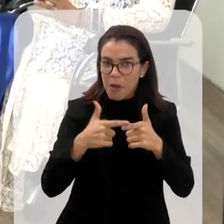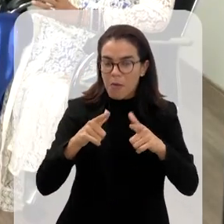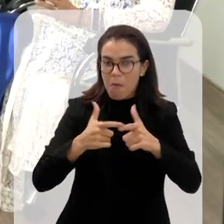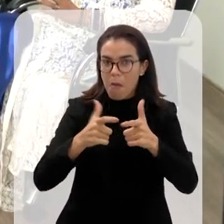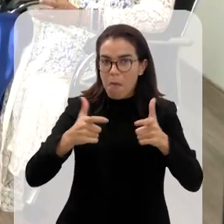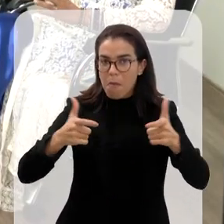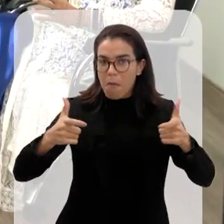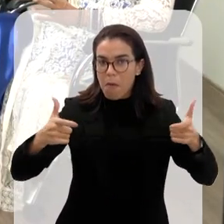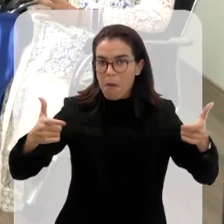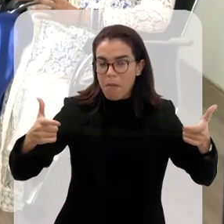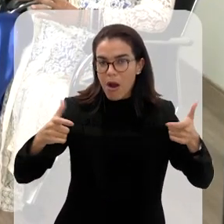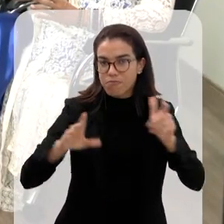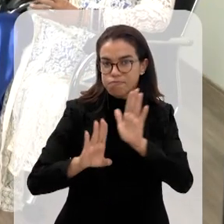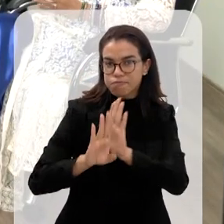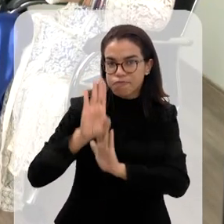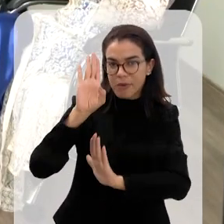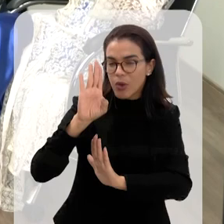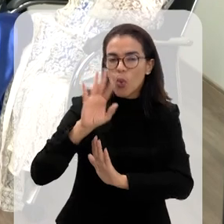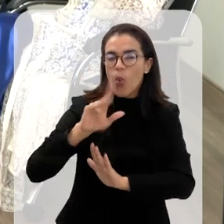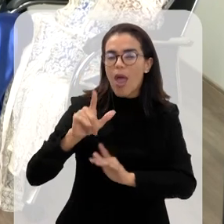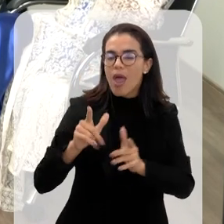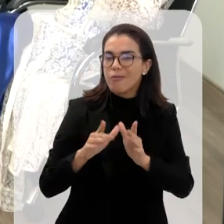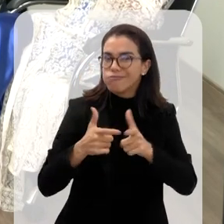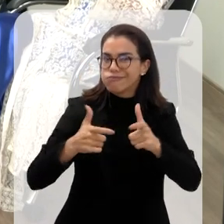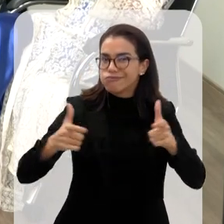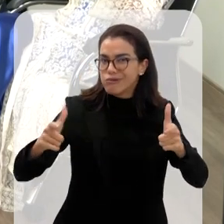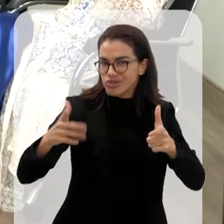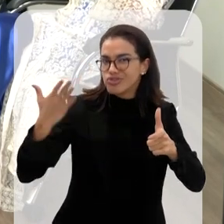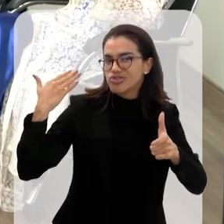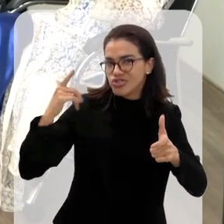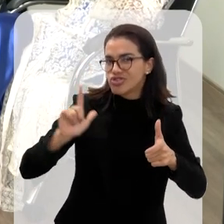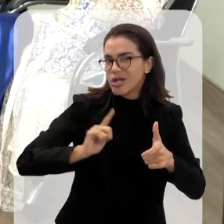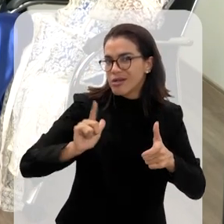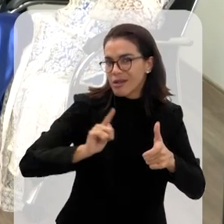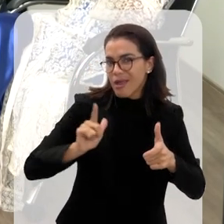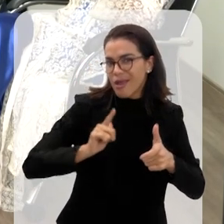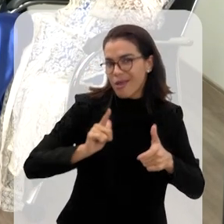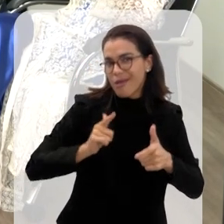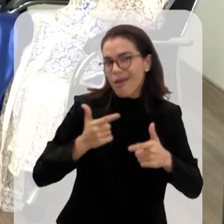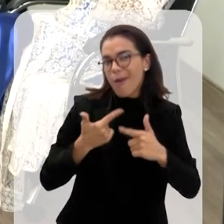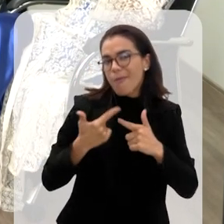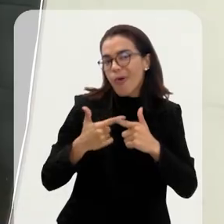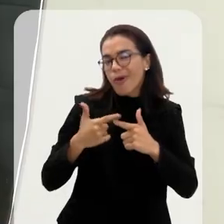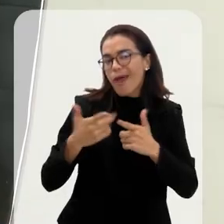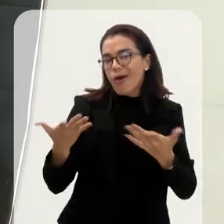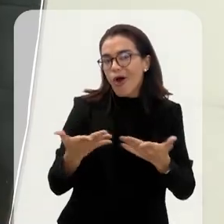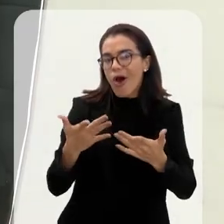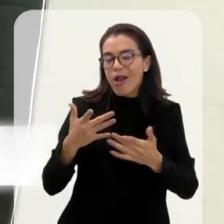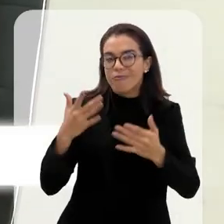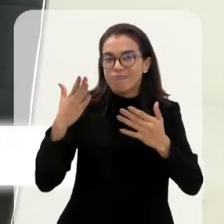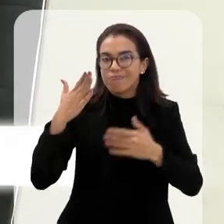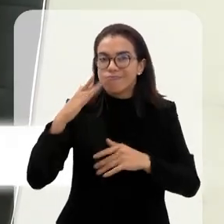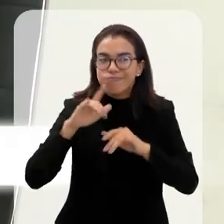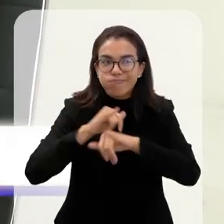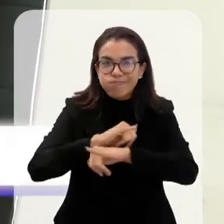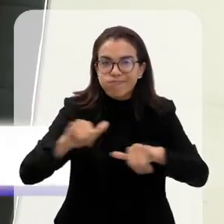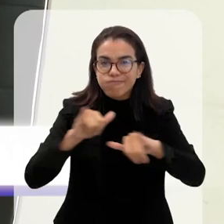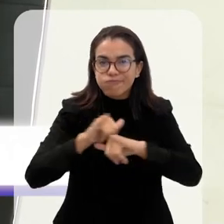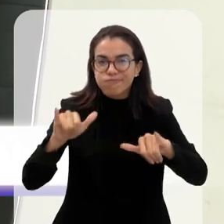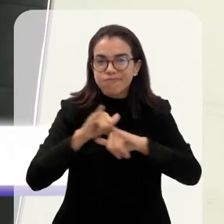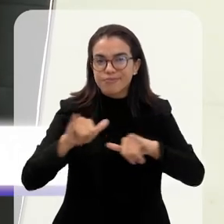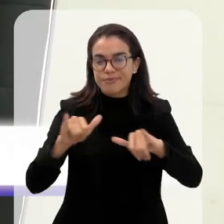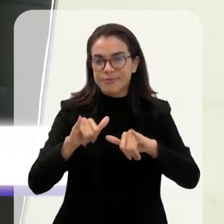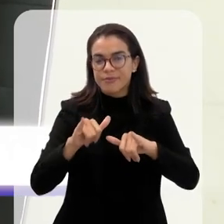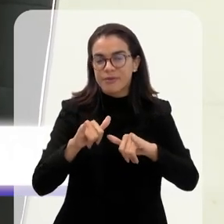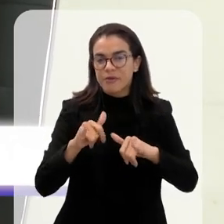grande crescimento que está tendo agora? Na verdade, não é o crescimento, porque já existia, que agora é midiático. Você acha que eles vão dar